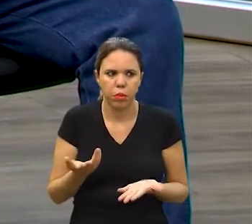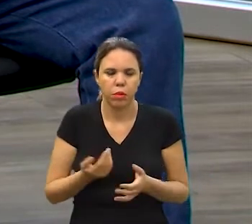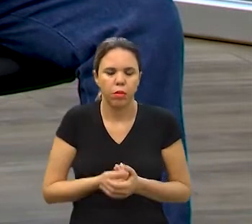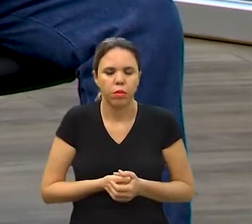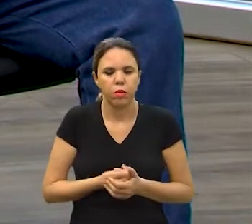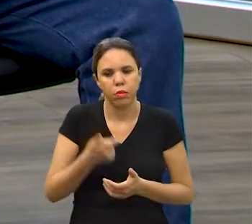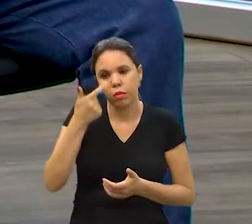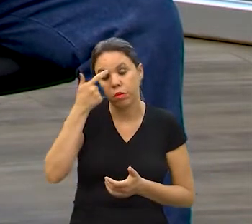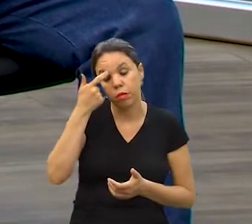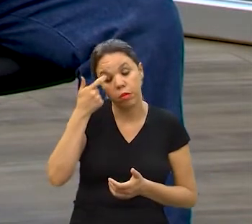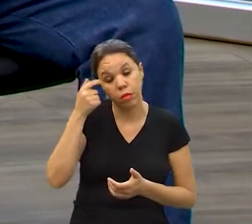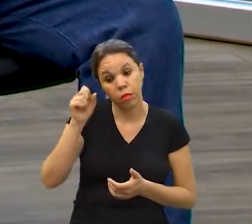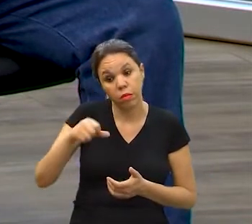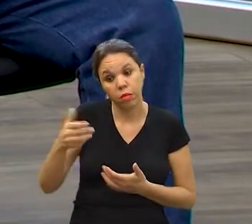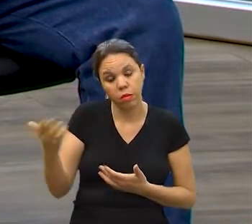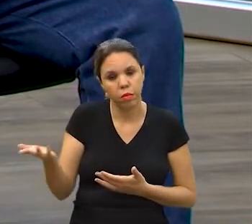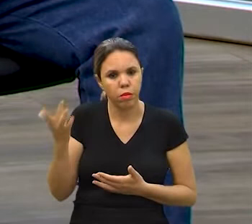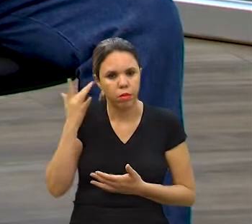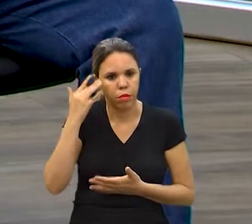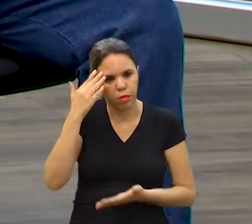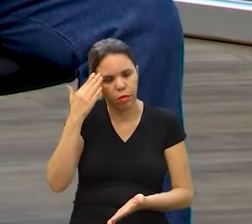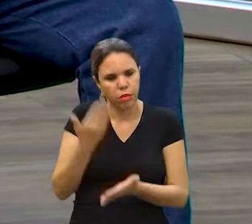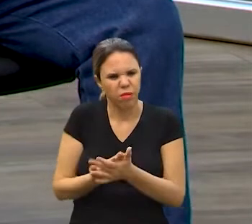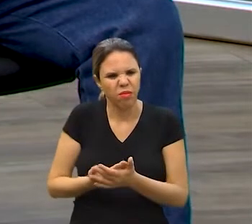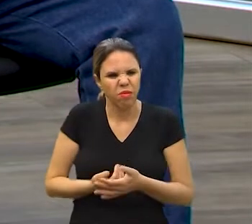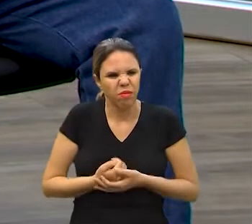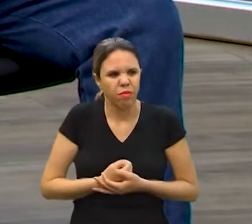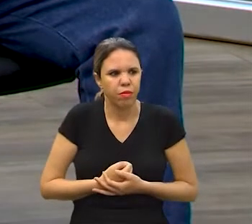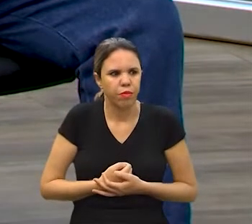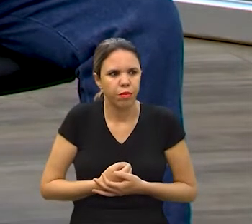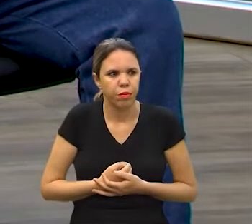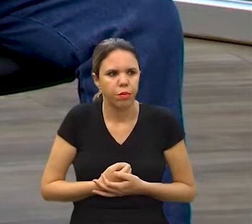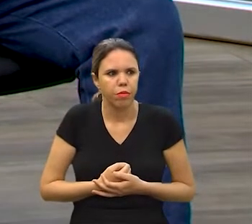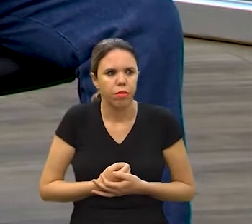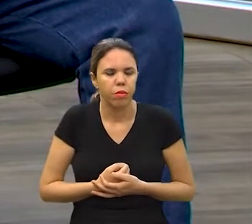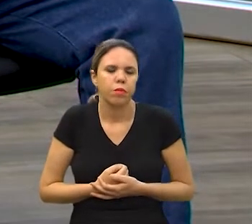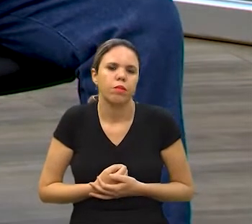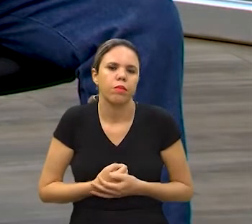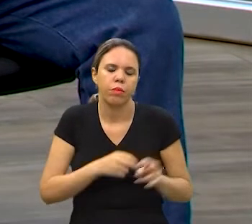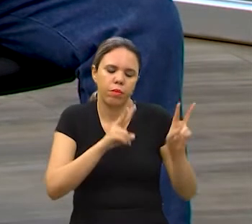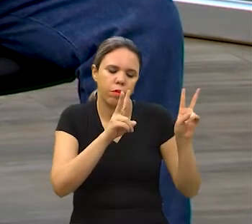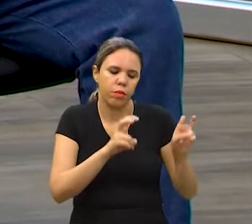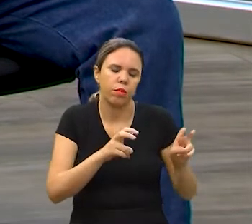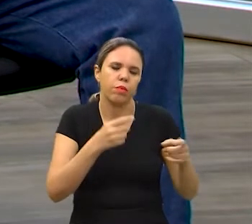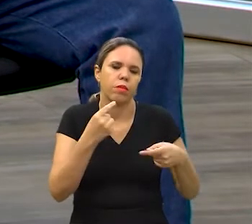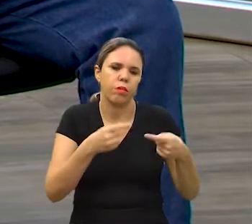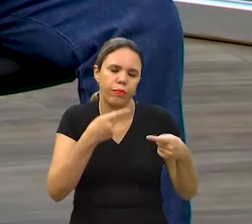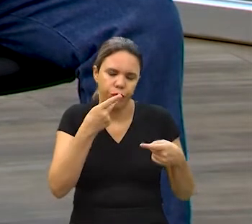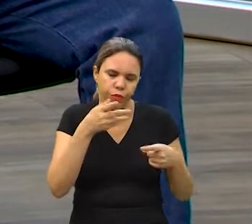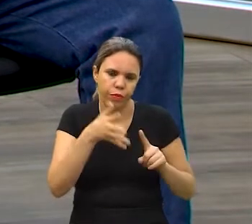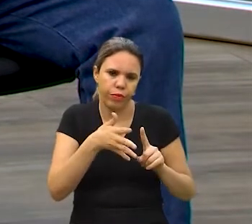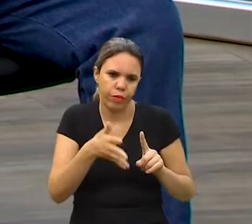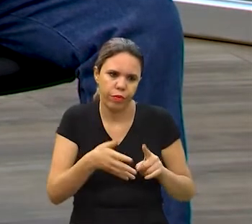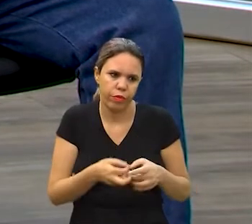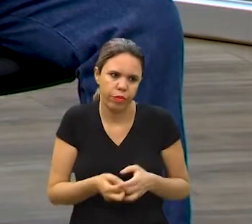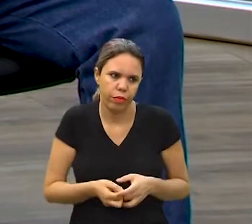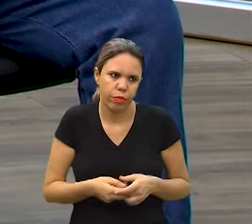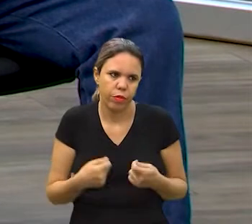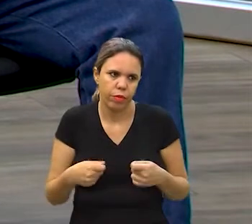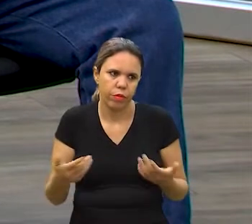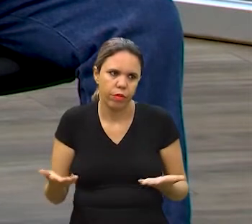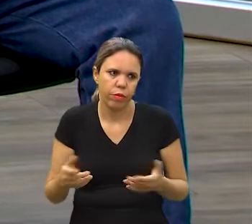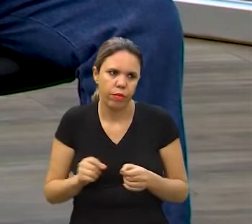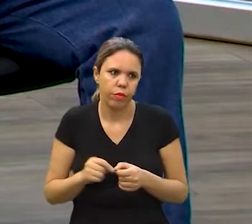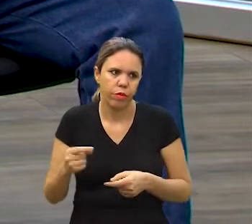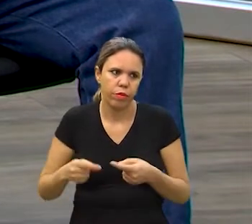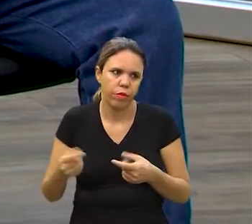não eram nem citados, né? Nesse caso, sim, acredito que a gente tem tantos assuntos para serem falados, né? E a